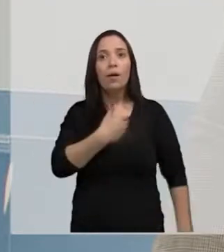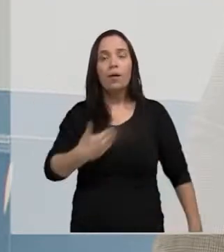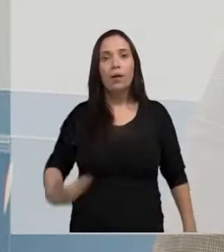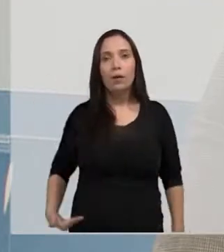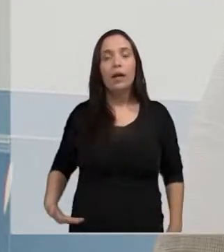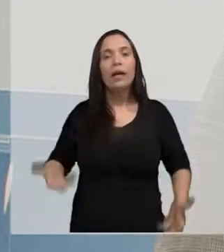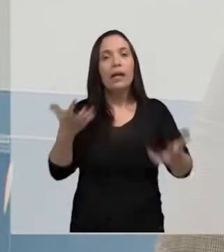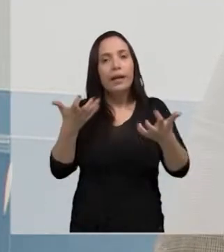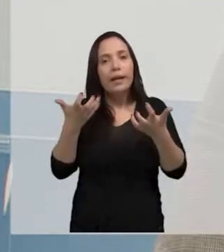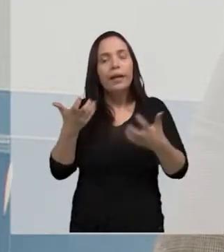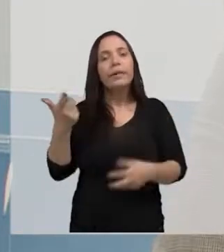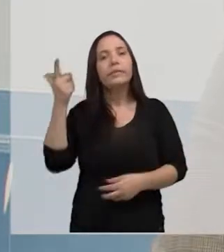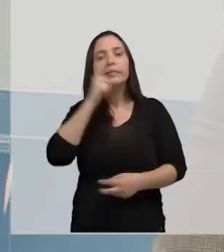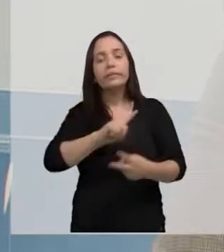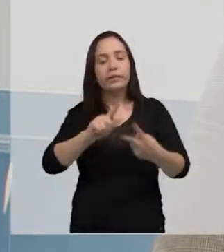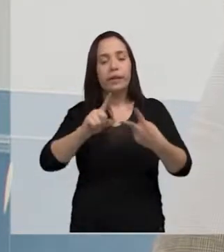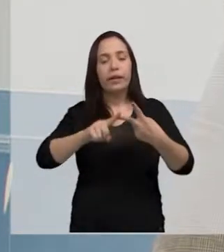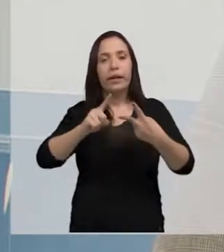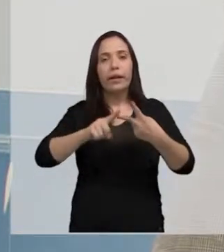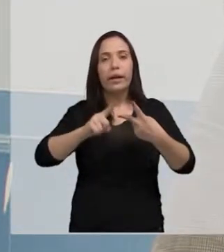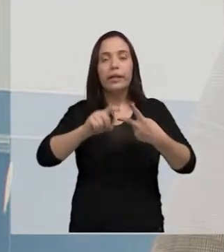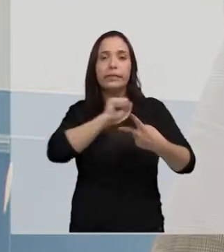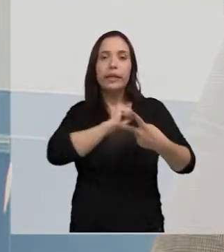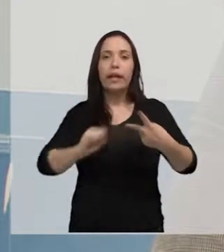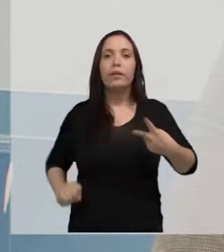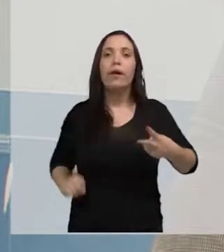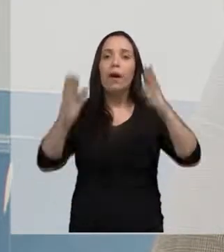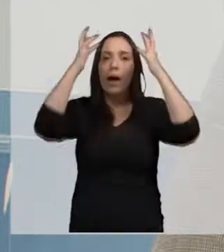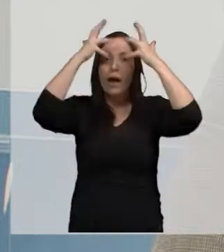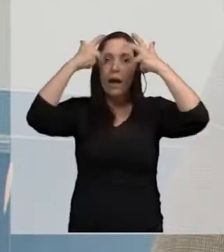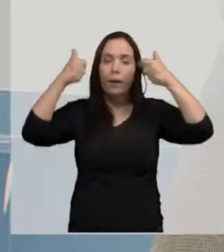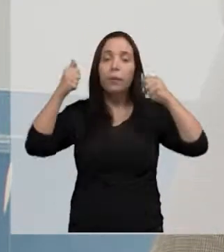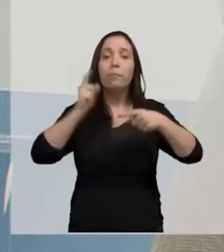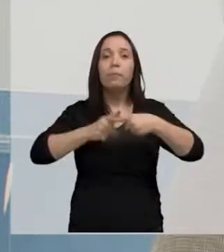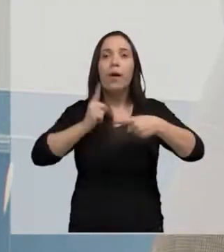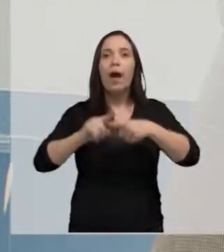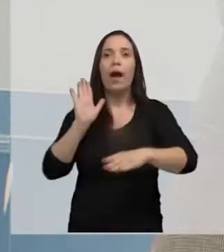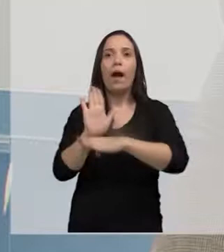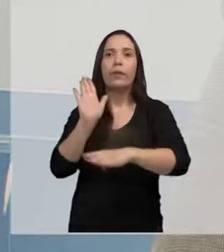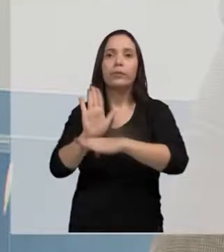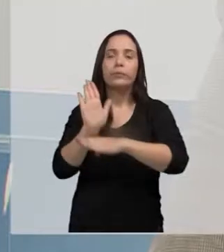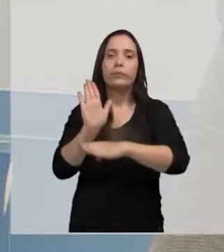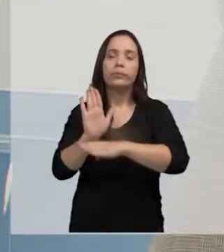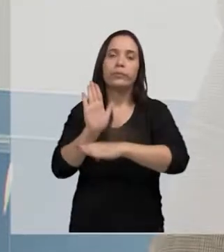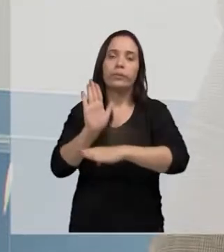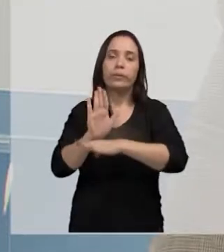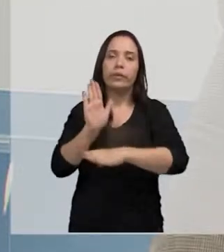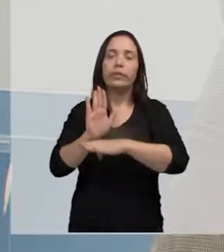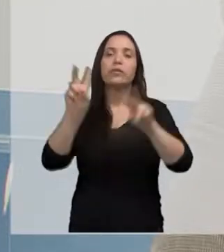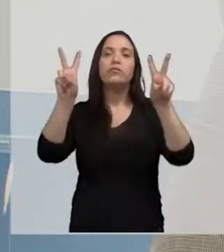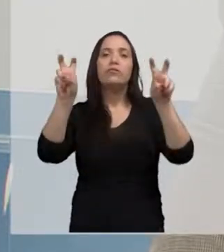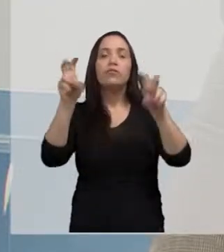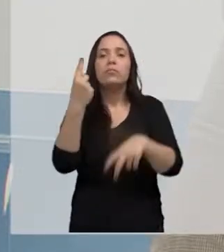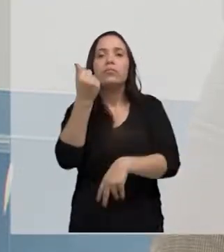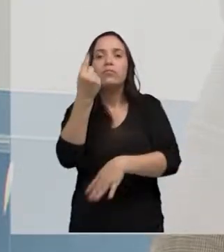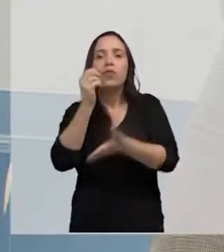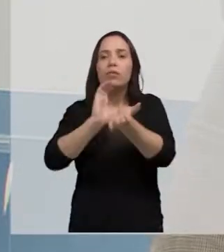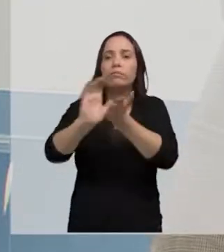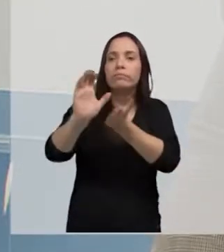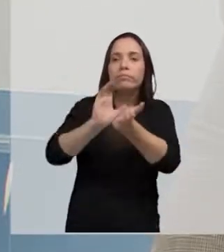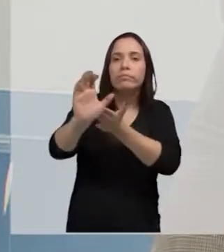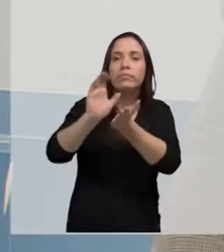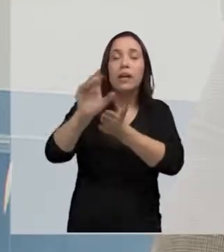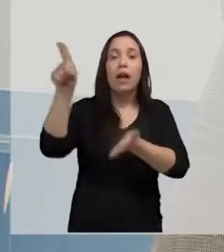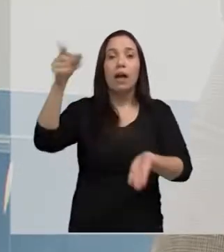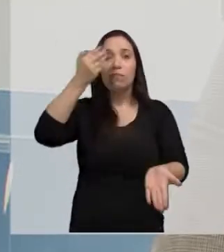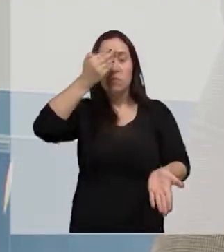que fosse eleito junto o senador Eunício Oliveira, que o ajudou no final, numas questões de liberação de recursos